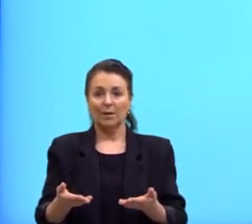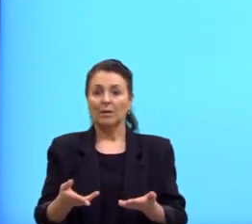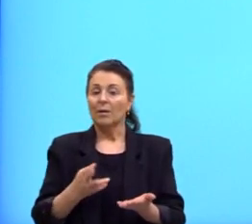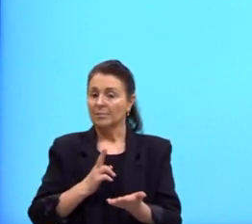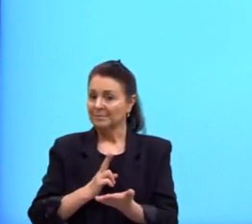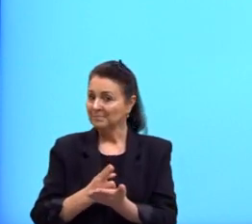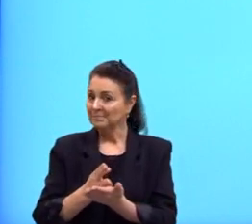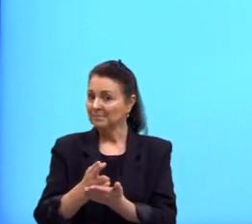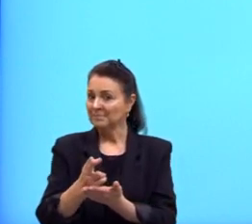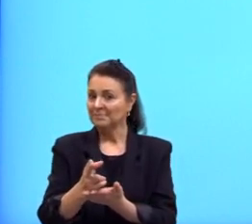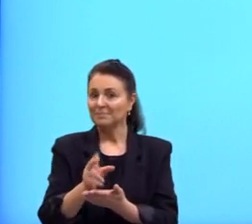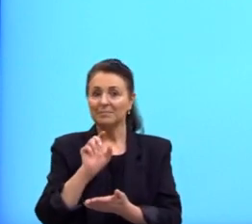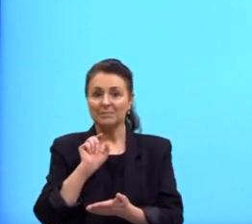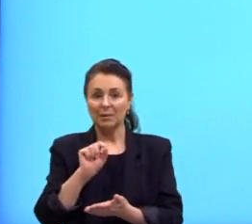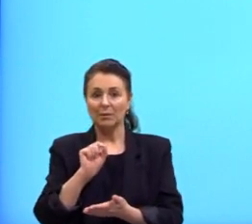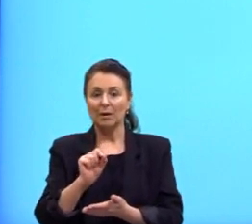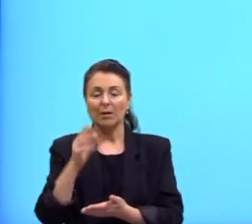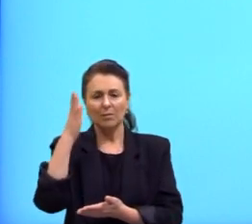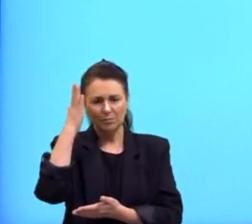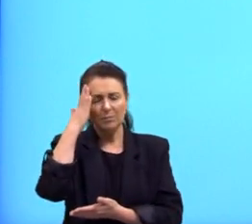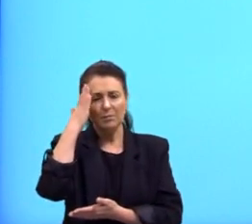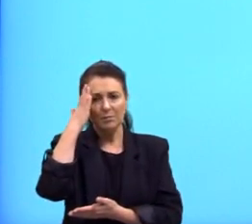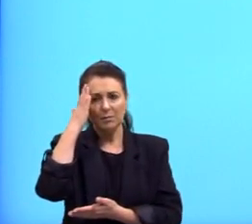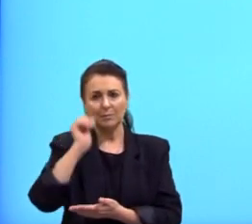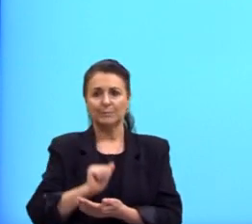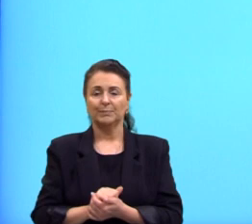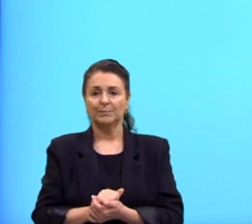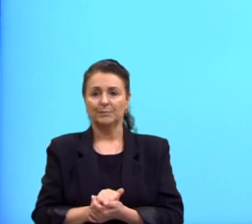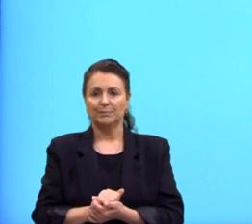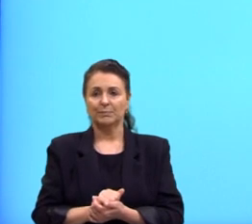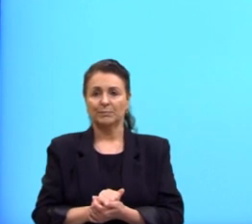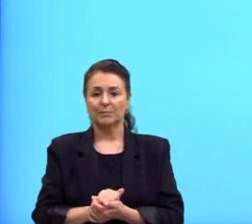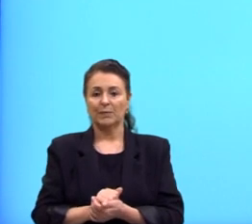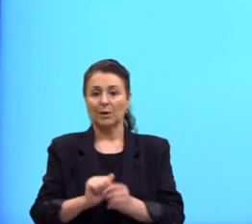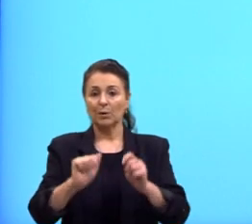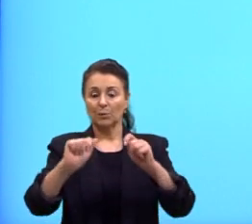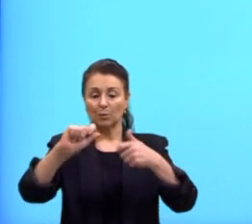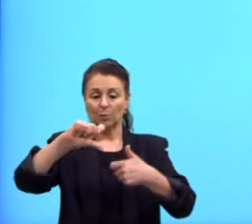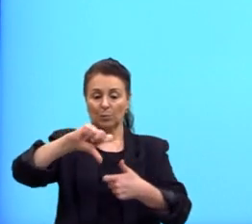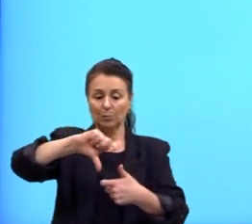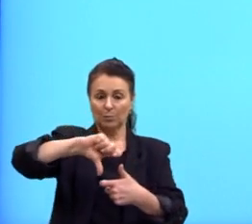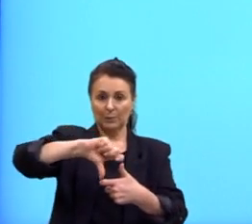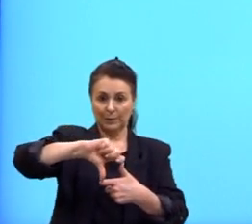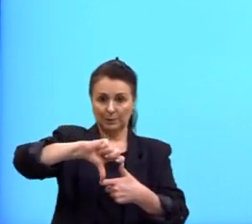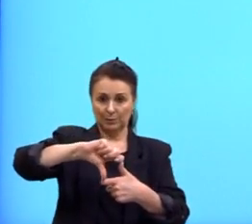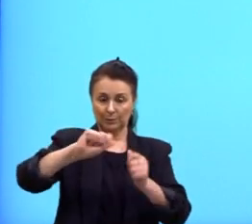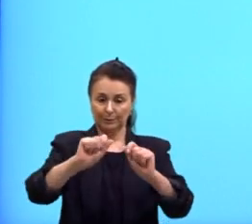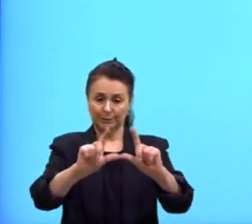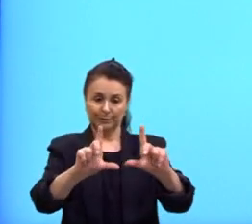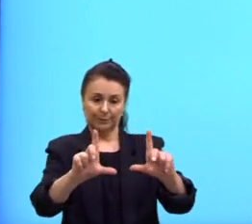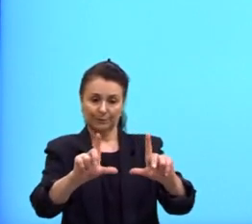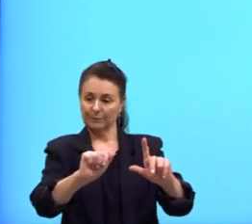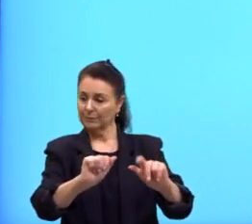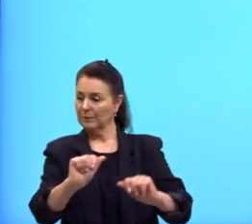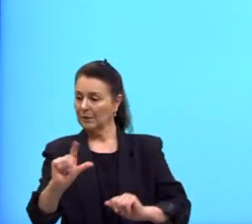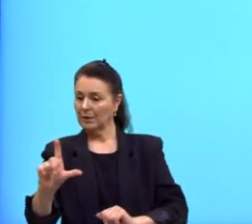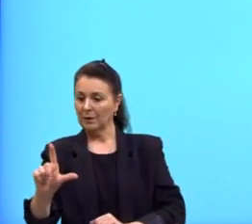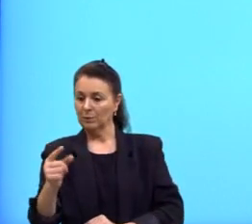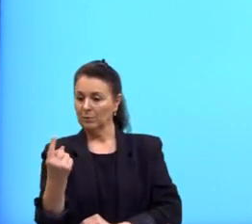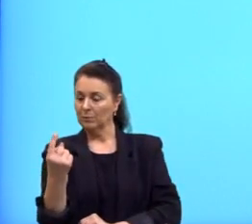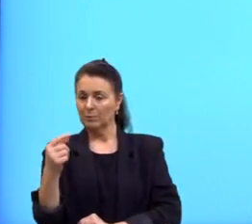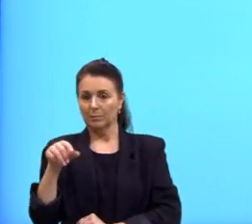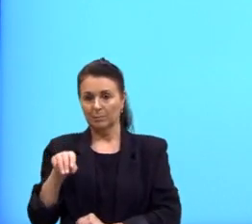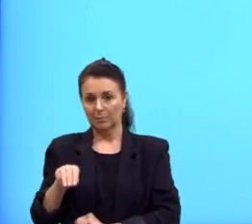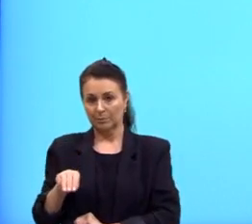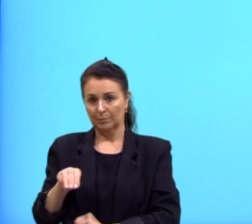continuidade o que que nós já sabemos que no quadrado que está inscrito cada lado mede um